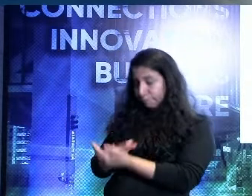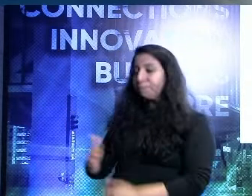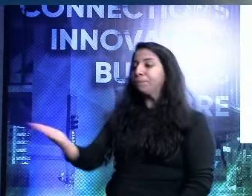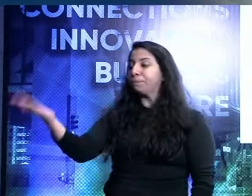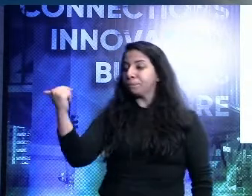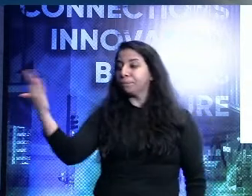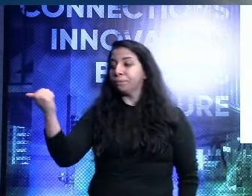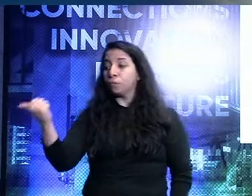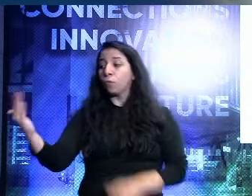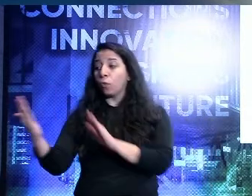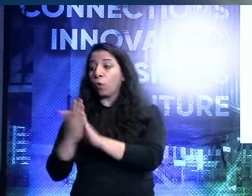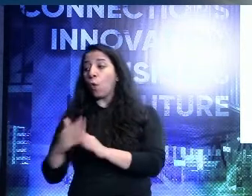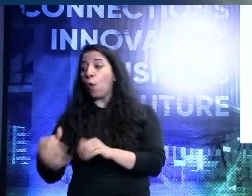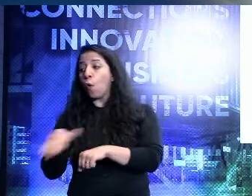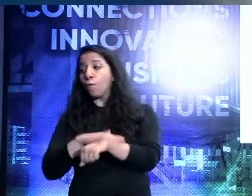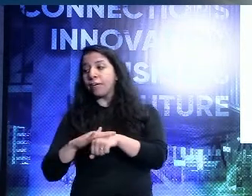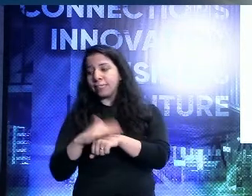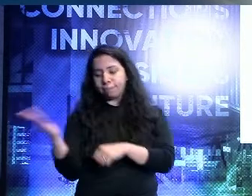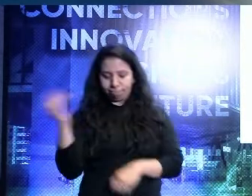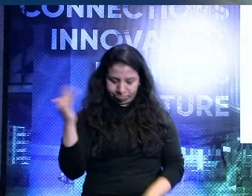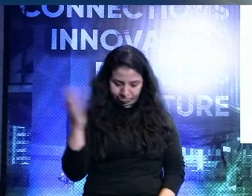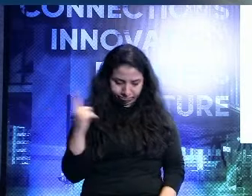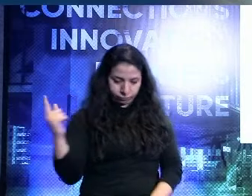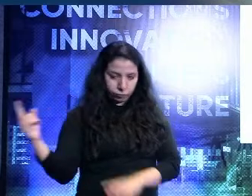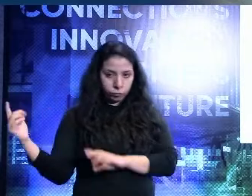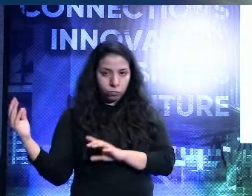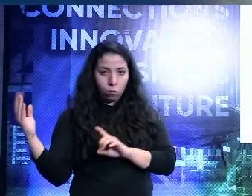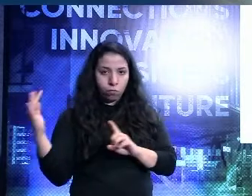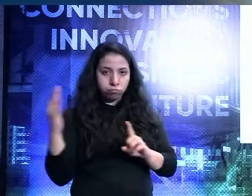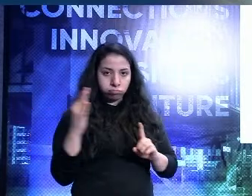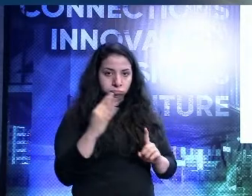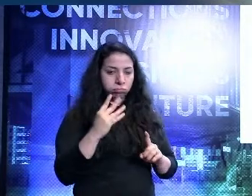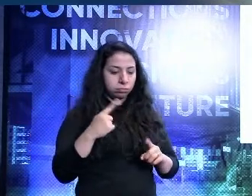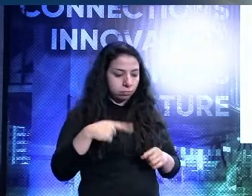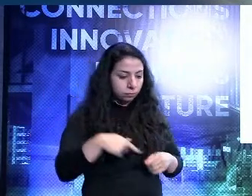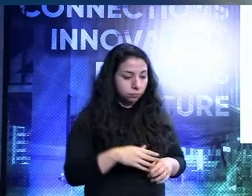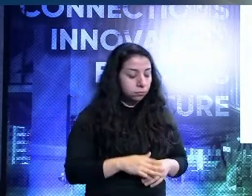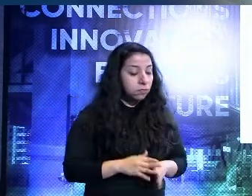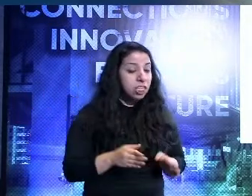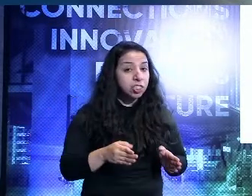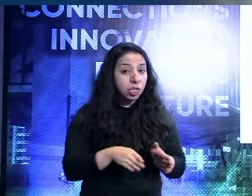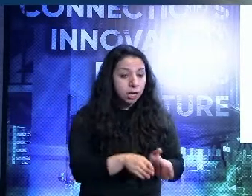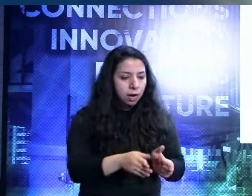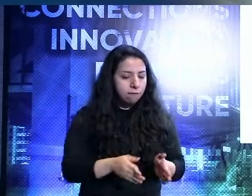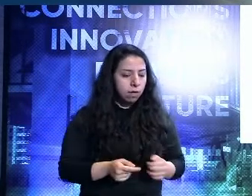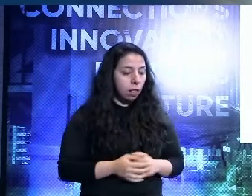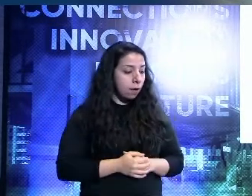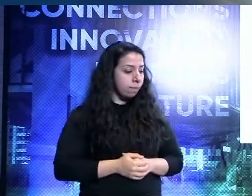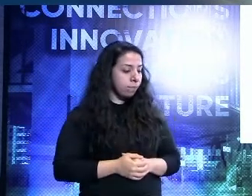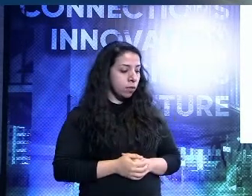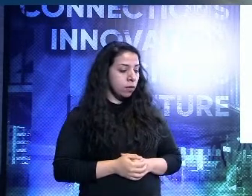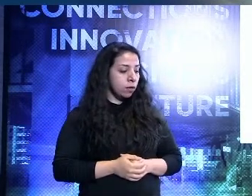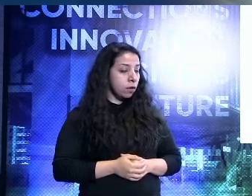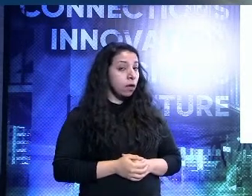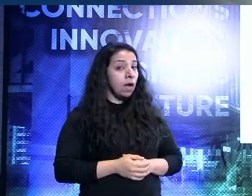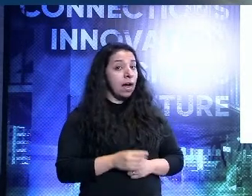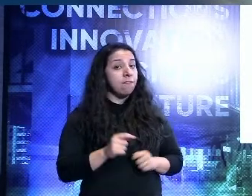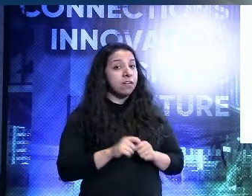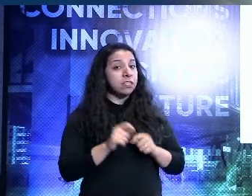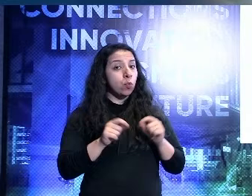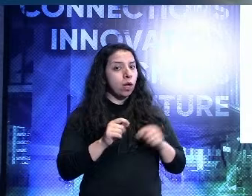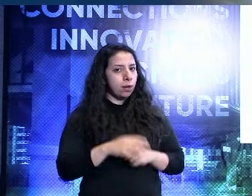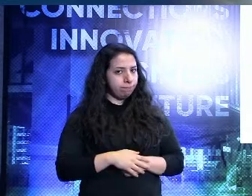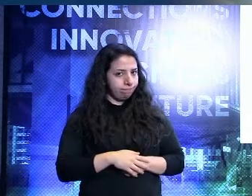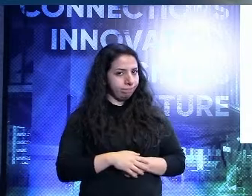gerentes juntos, chegar até a parte da funilaria. E aí, o Taishono, ele fazia o seguinte.